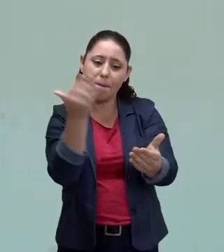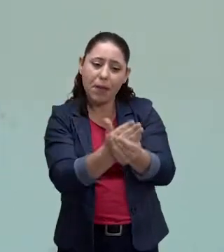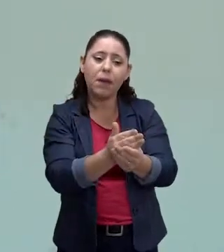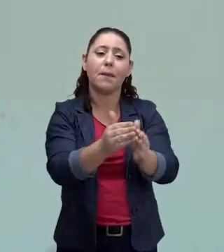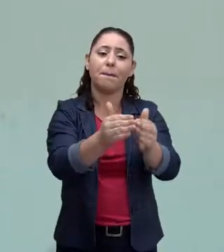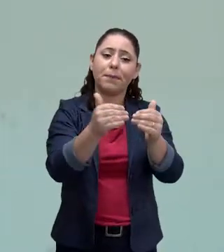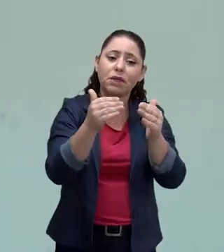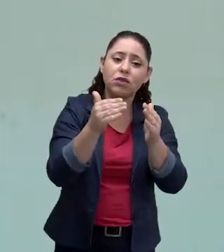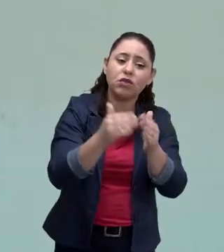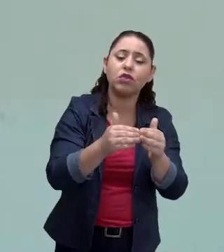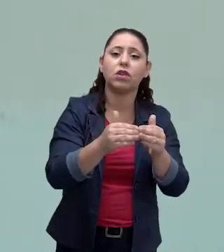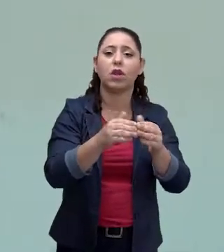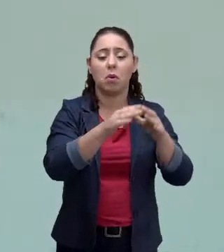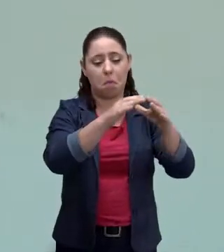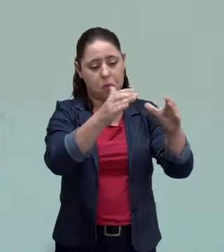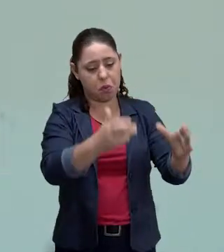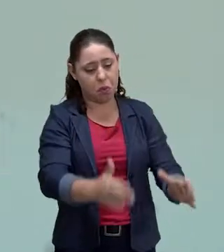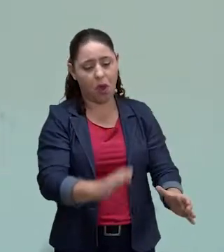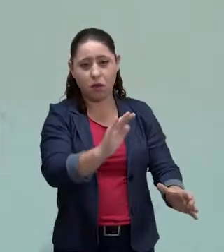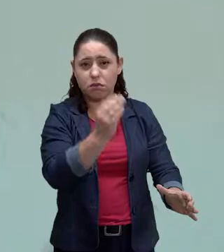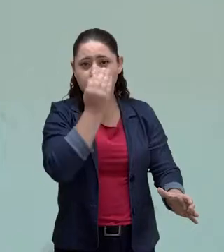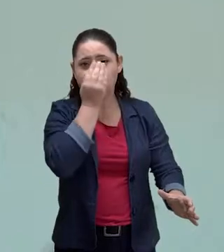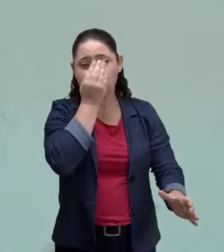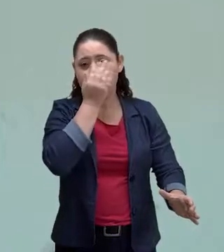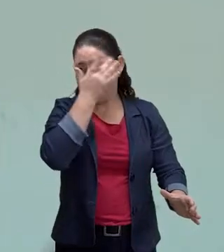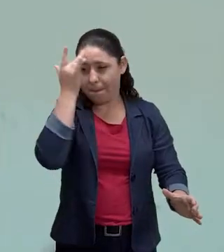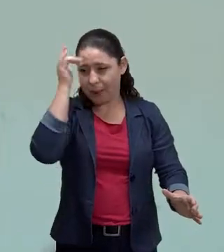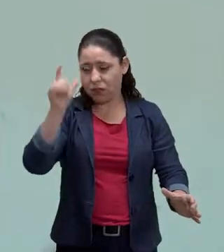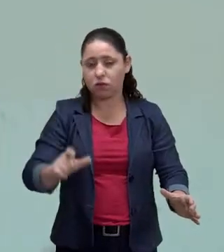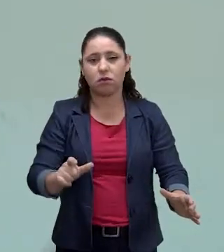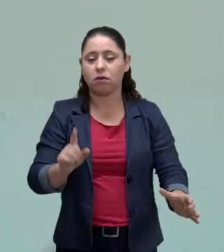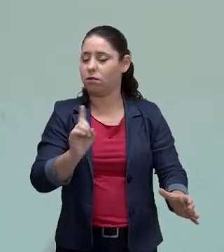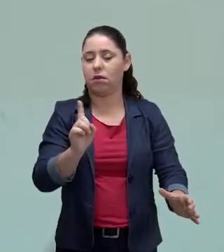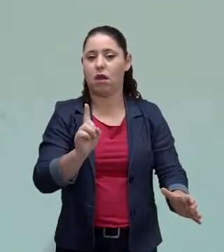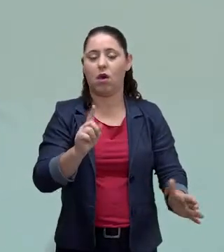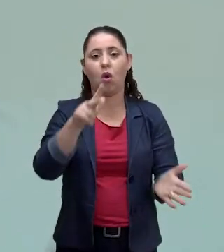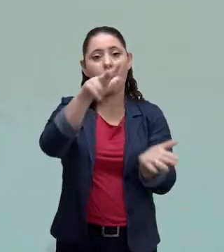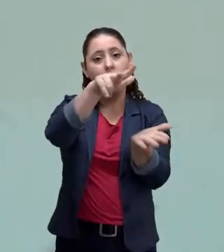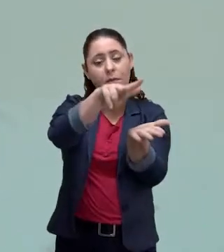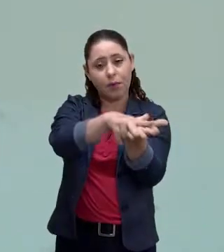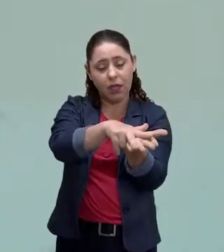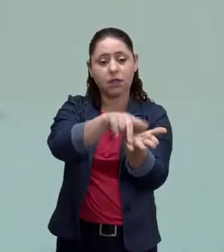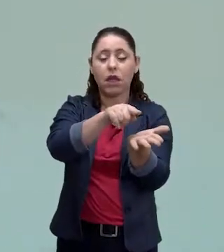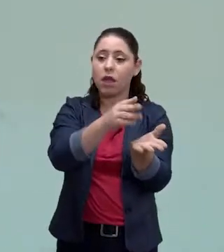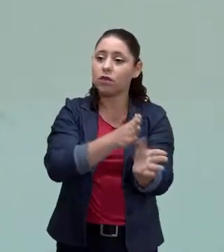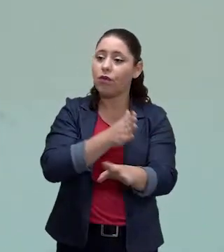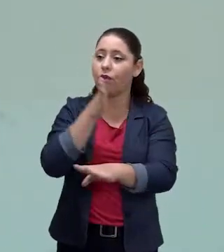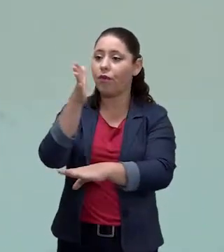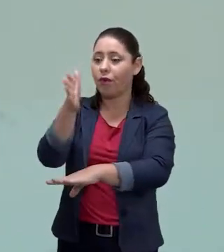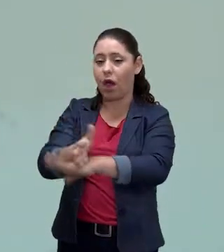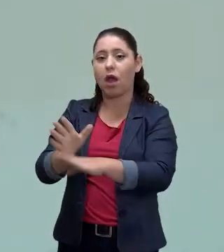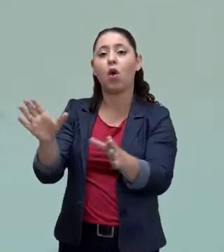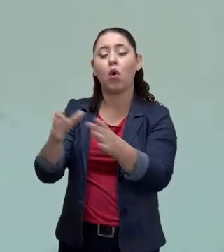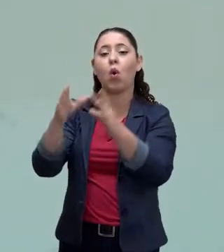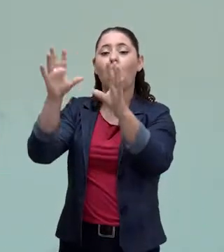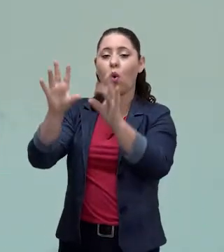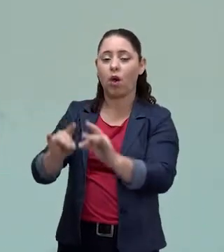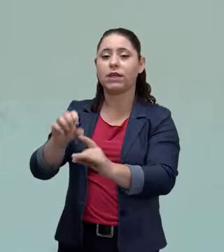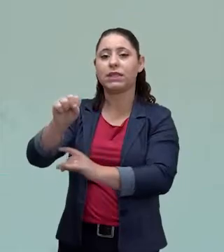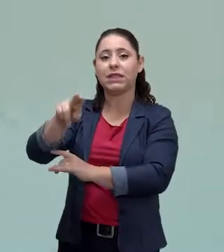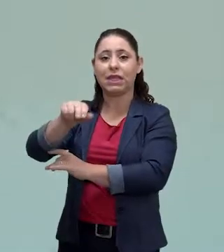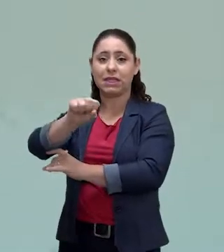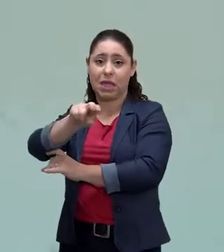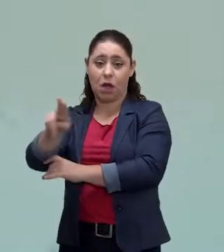ação pedindo o fornecimento da oxigenoterapia. O paciente ele é encaminhado à gerência de casos complexos da CESAL e lá